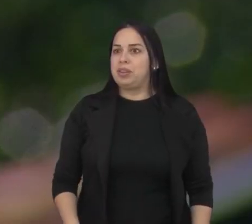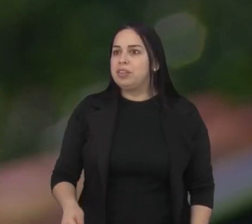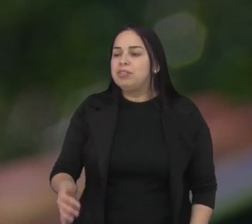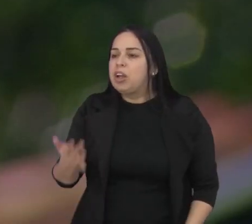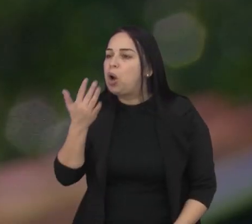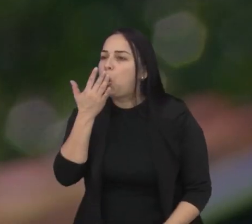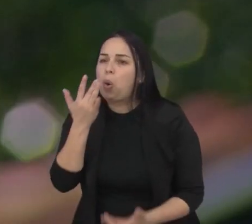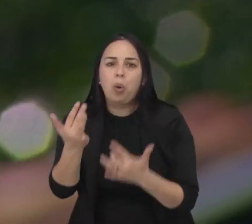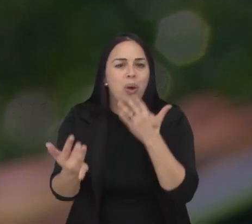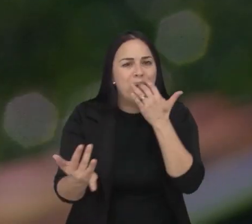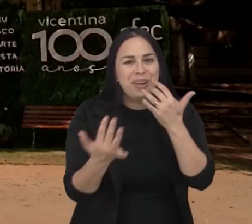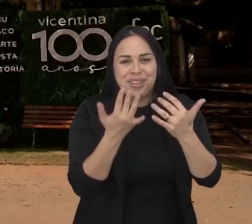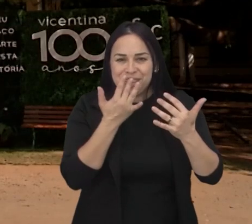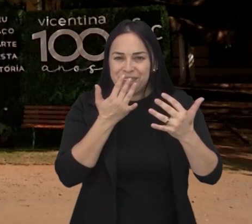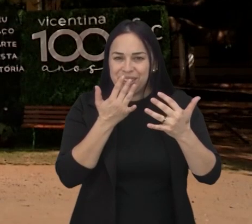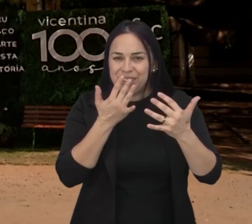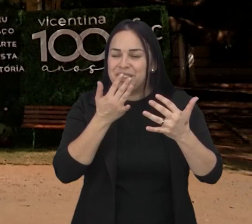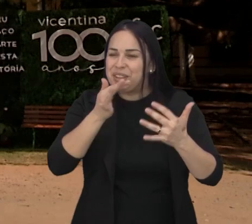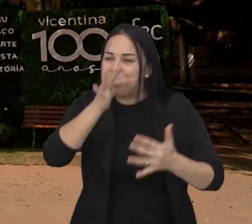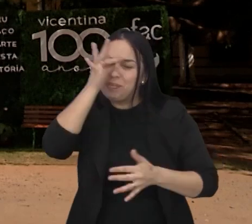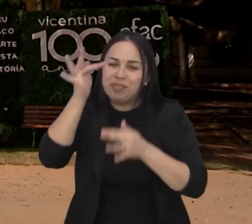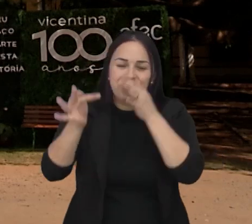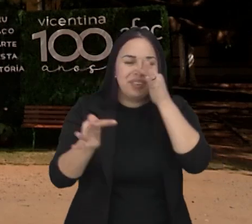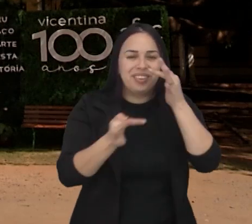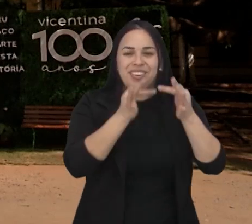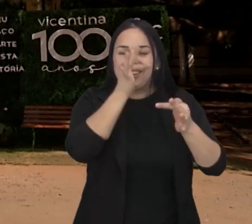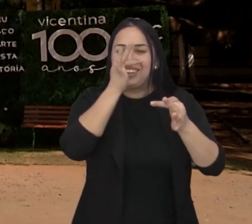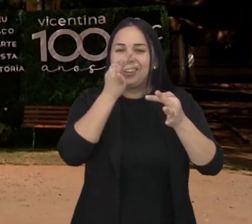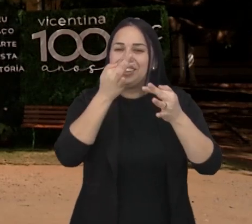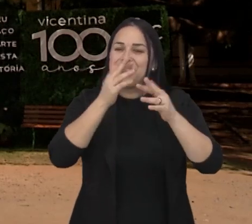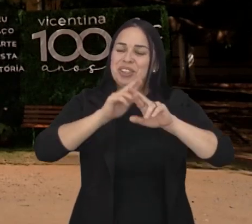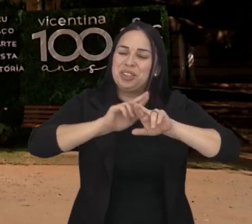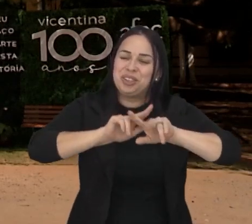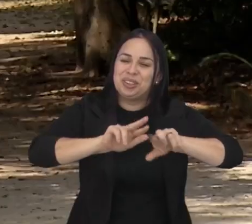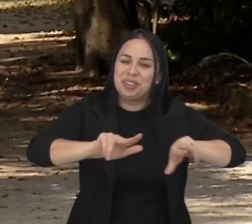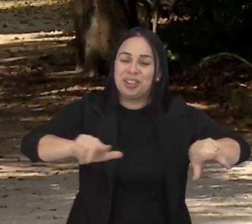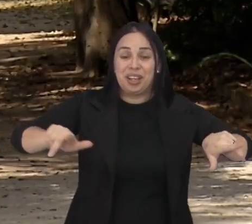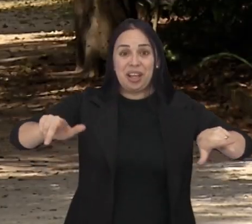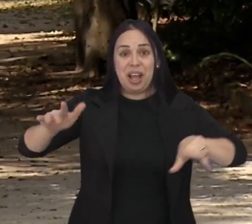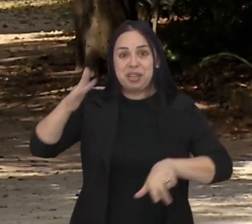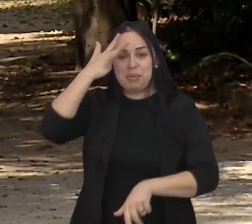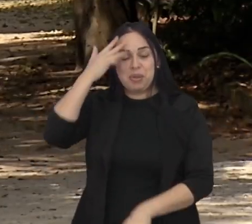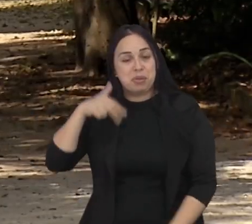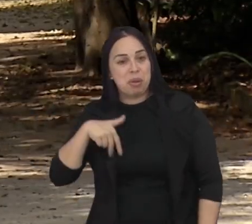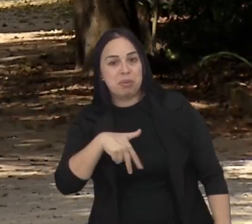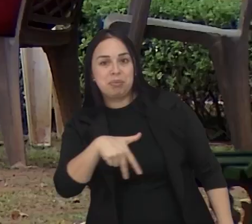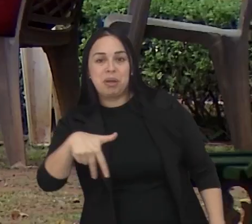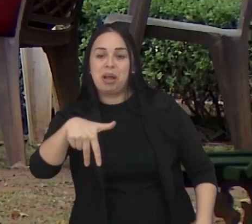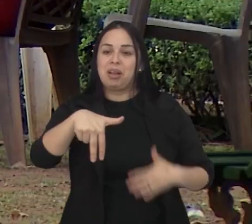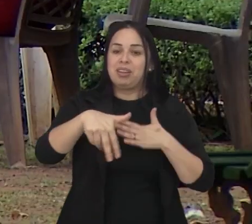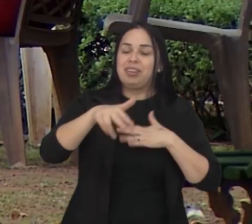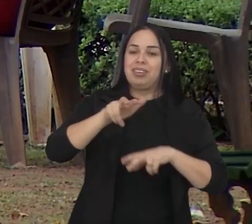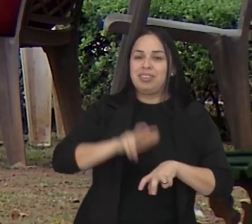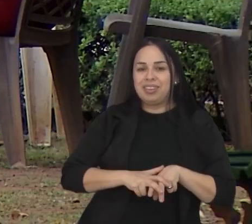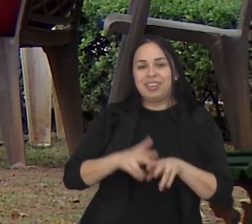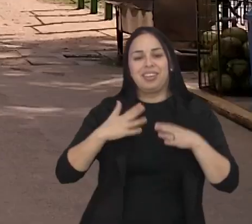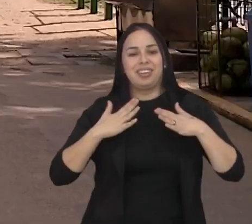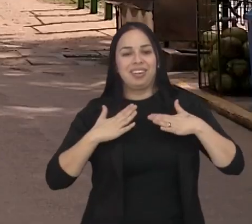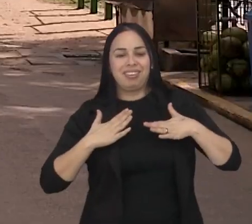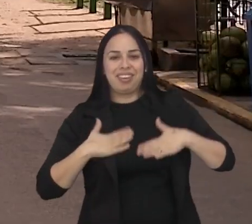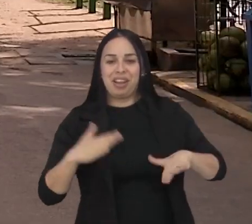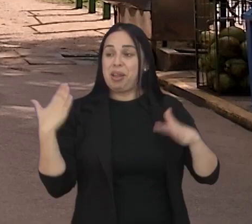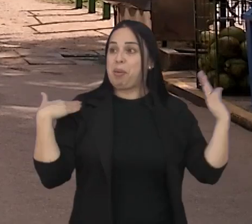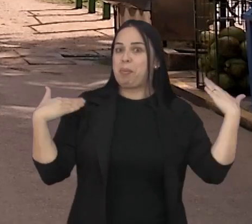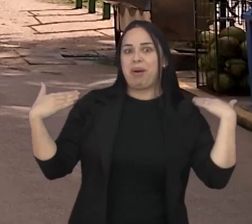A variedade de cores e tons faz do bosque um refúgio para os visitantes, um espaço para caminhada, para o descanso.